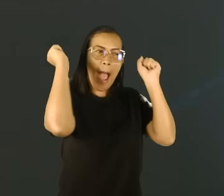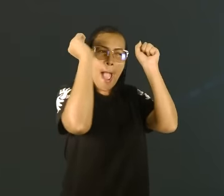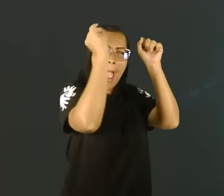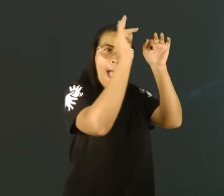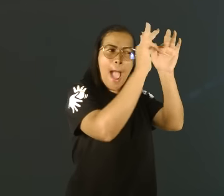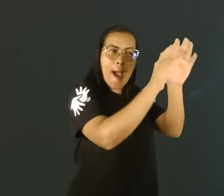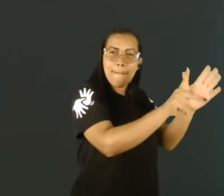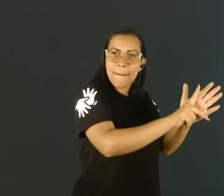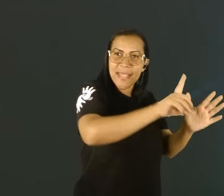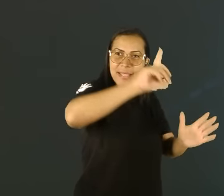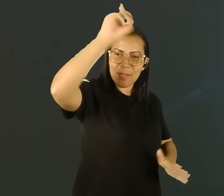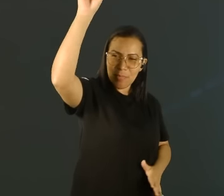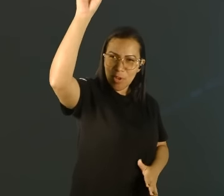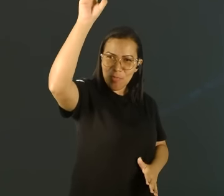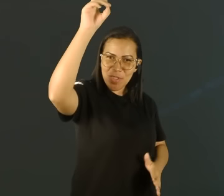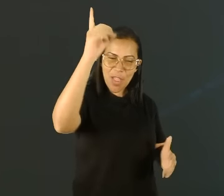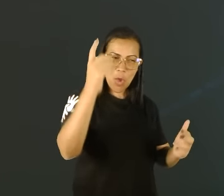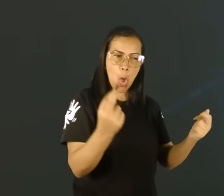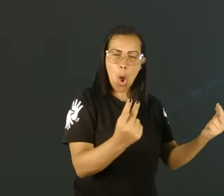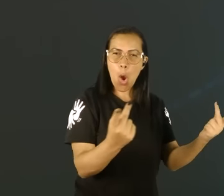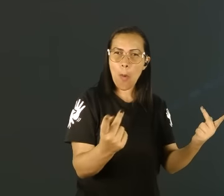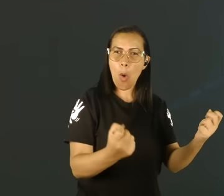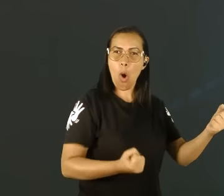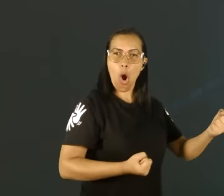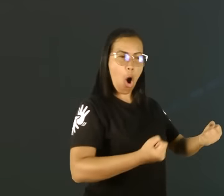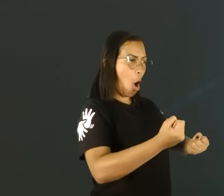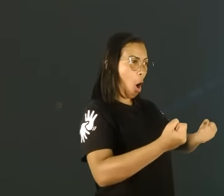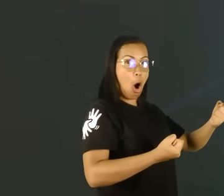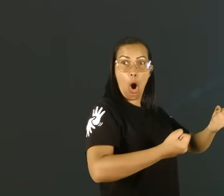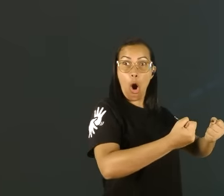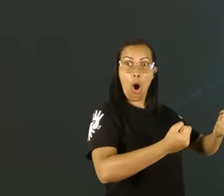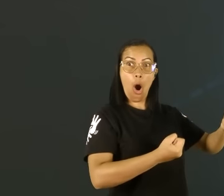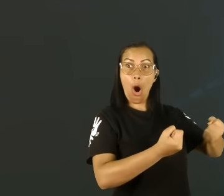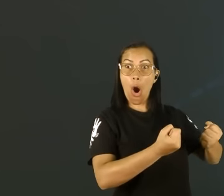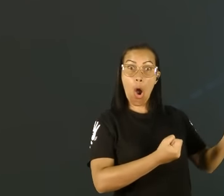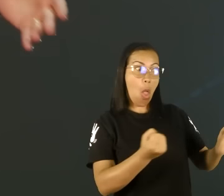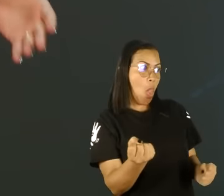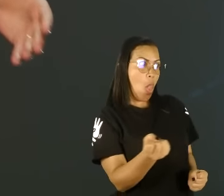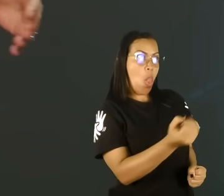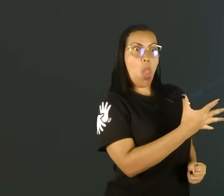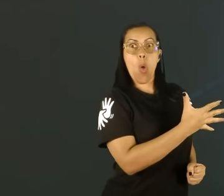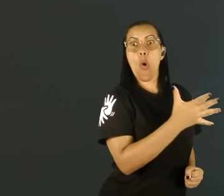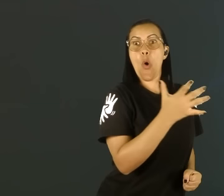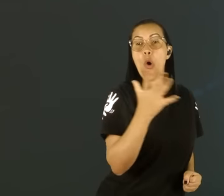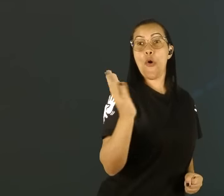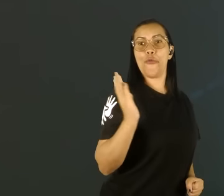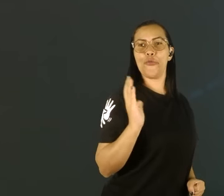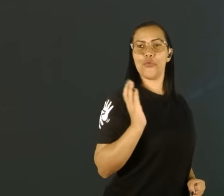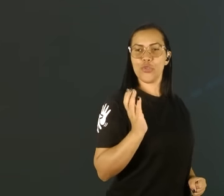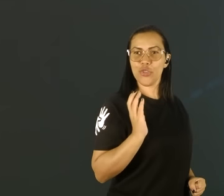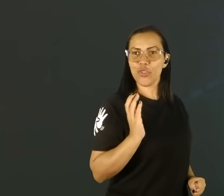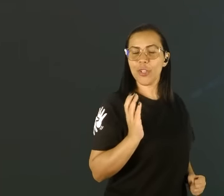com raiva de Jacó. Eu tenho que ficar bravo com Esaú, que banaliza o direito que ele tem de filho.